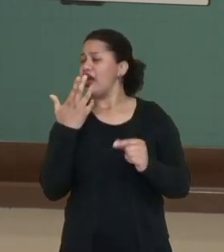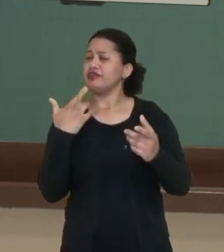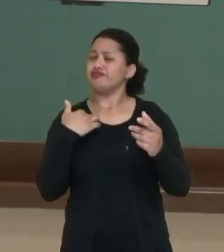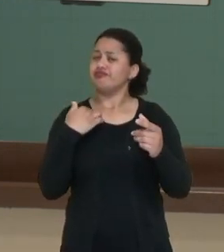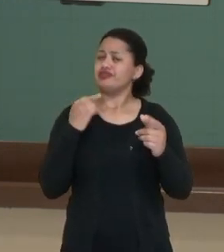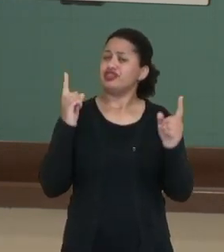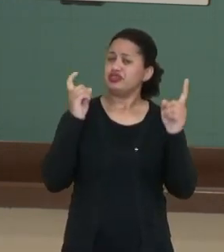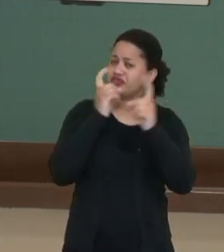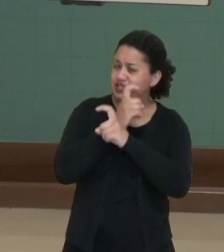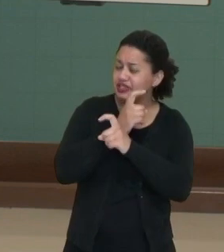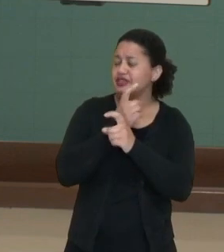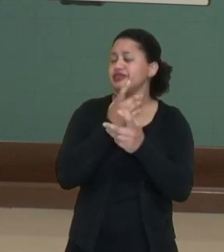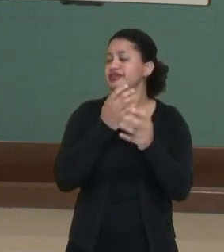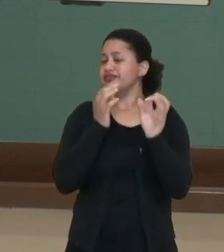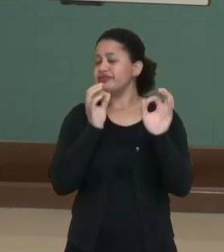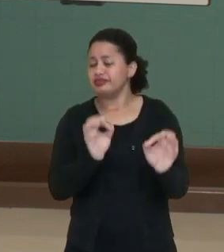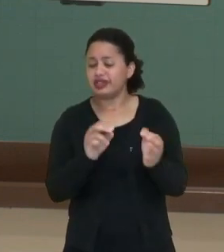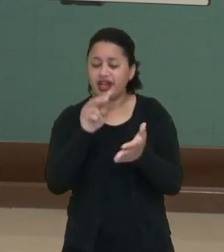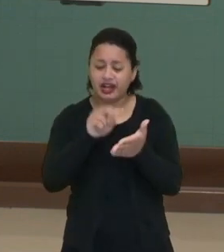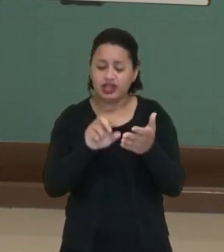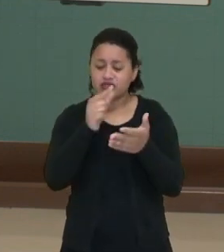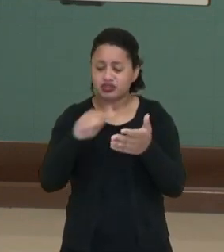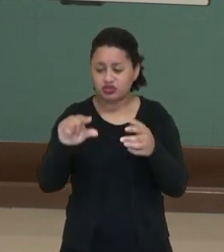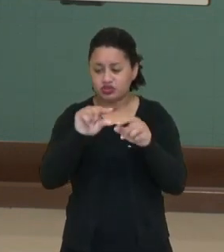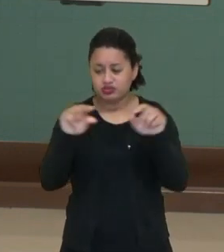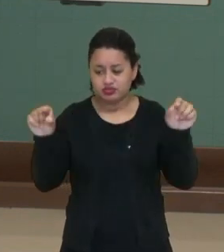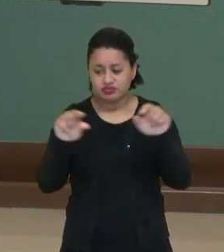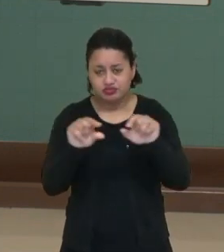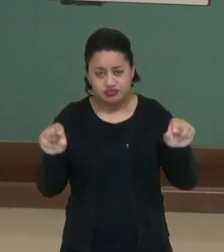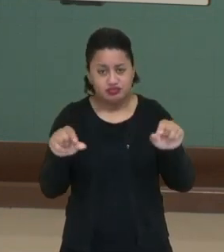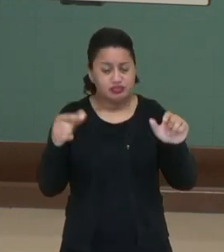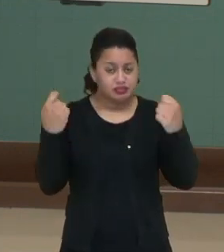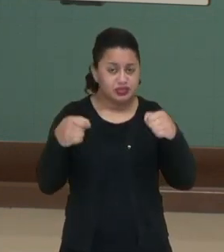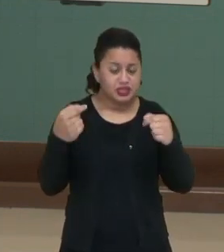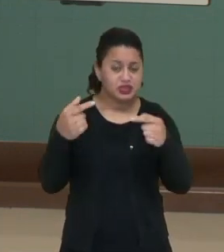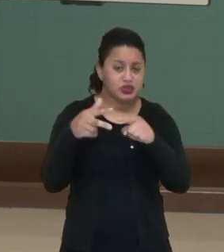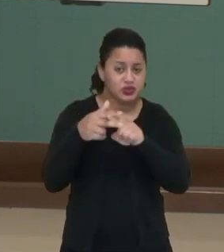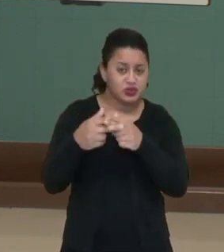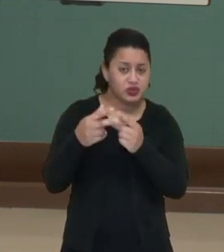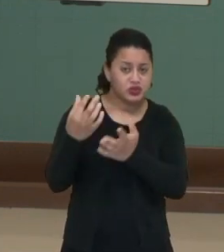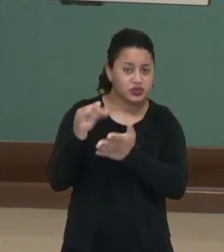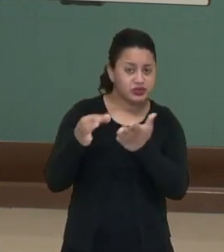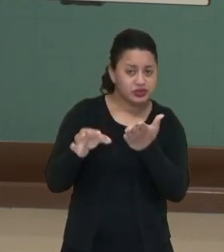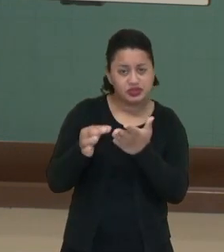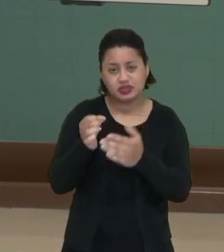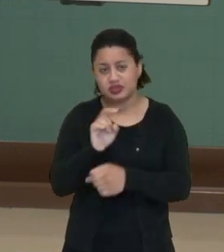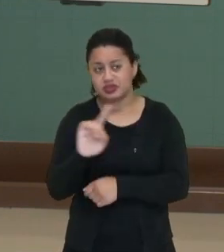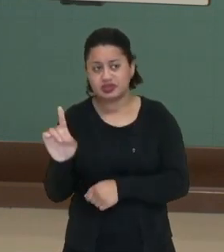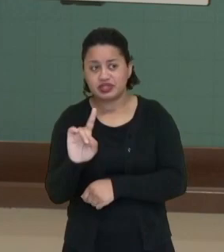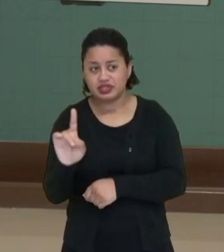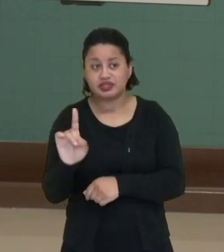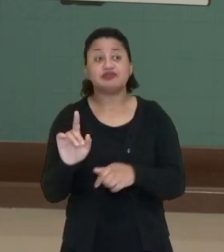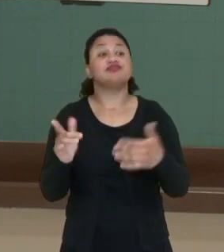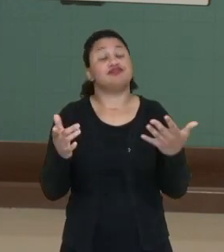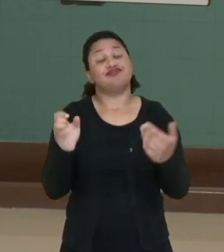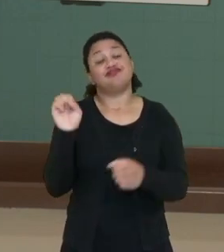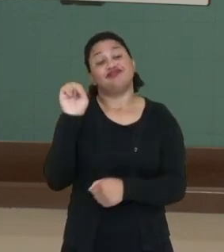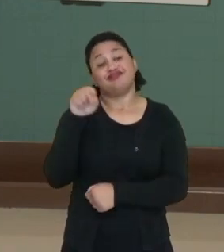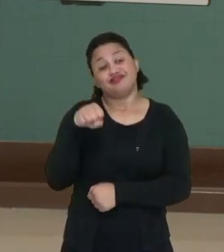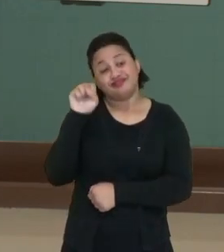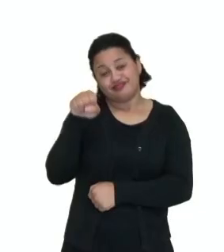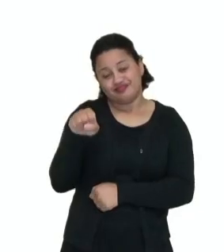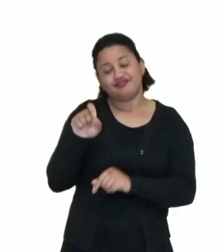Foi difícil? Você releu essas frases? Precisou fazer correção? Tchan, tchan, tchan, tchan.